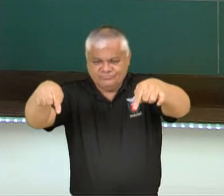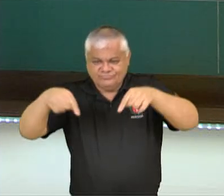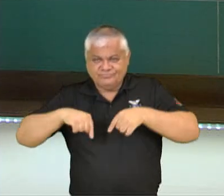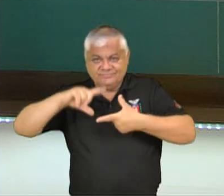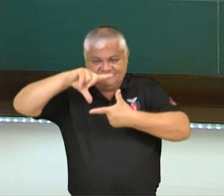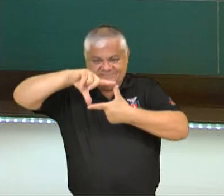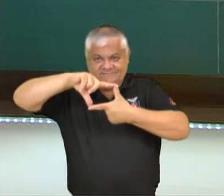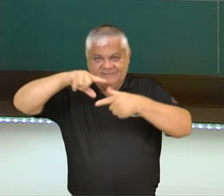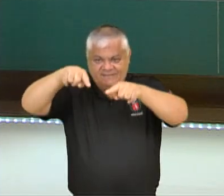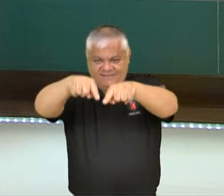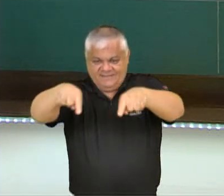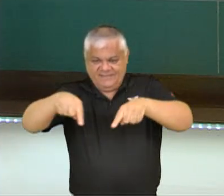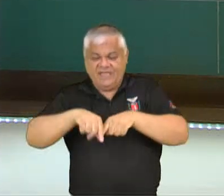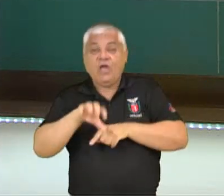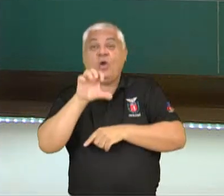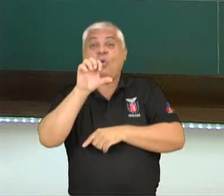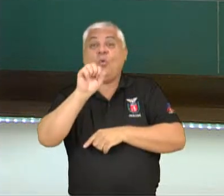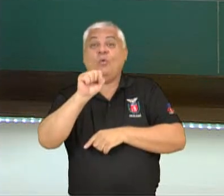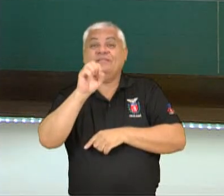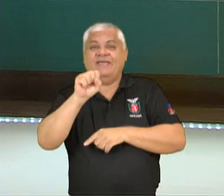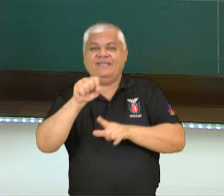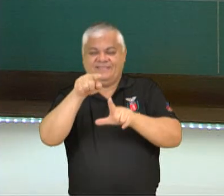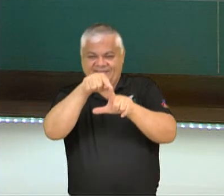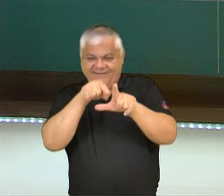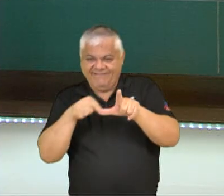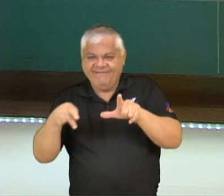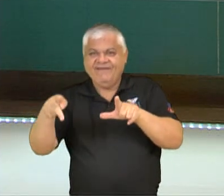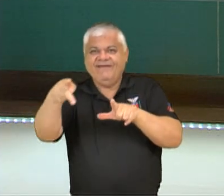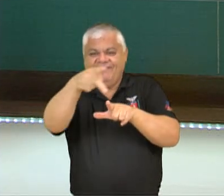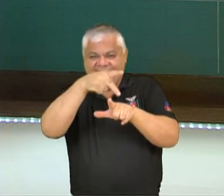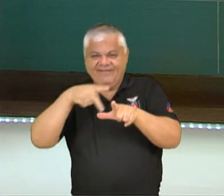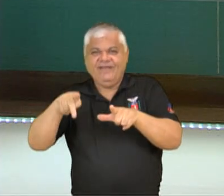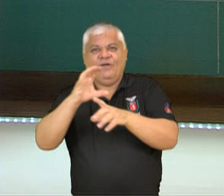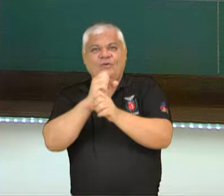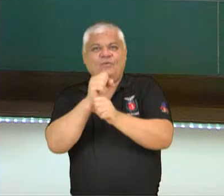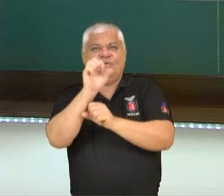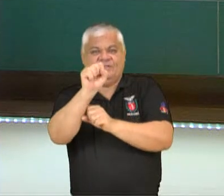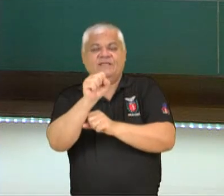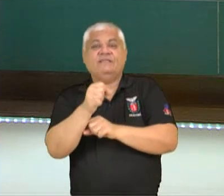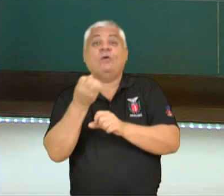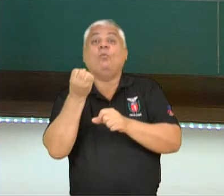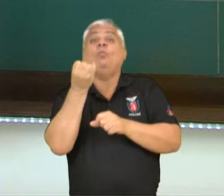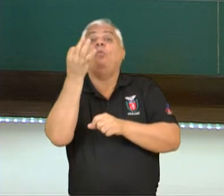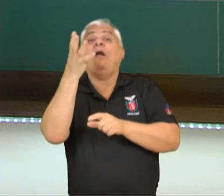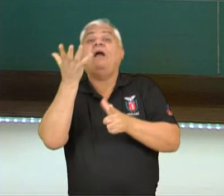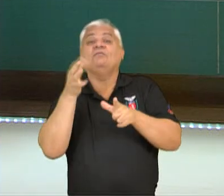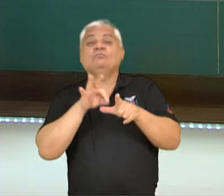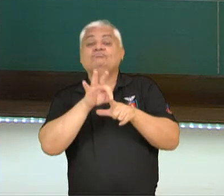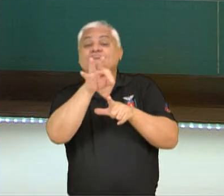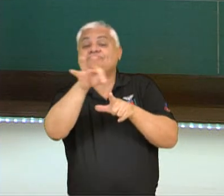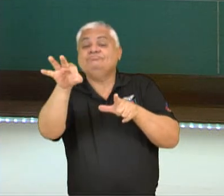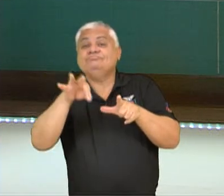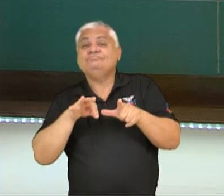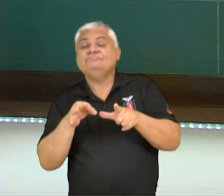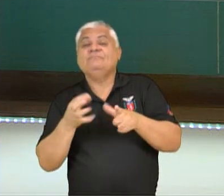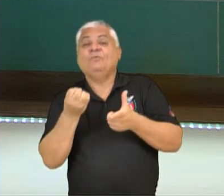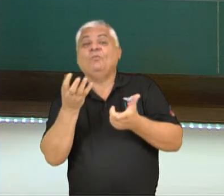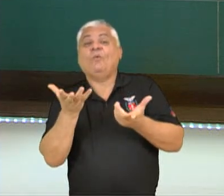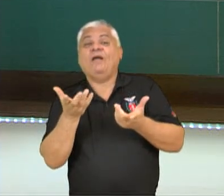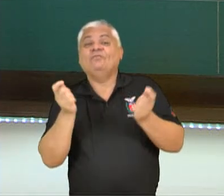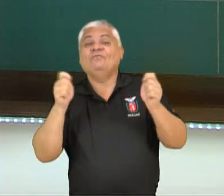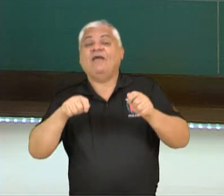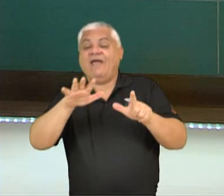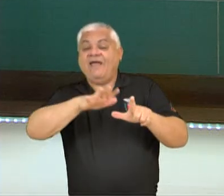80 metros de perímetro. E eu quero descobrir exatamente as dimensões desse retângulo para que